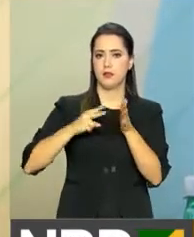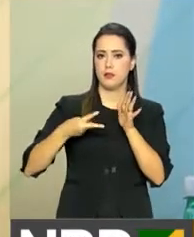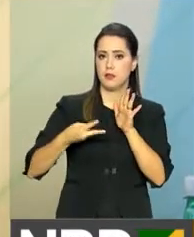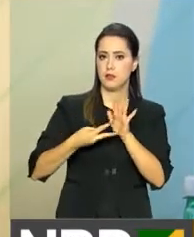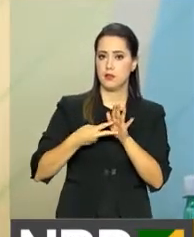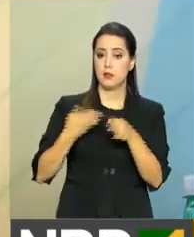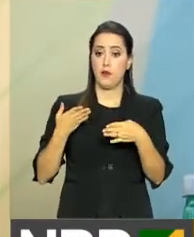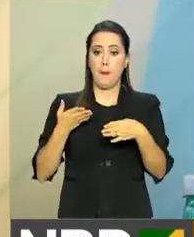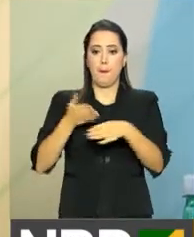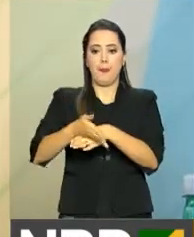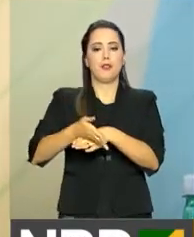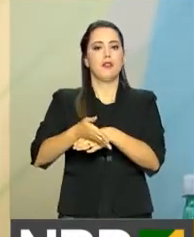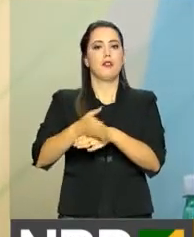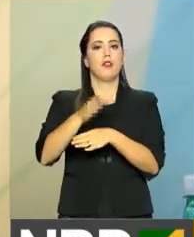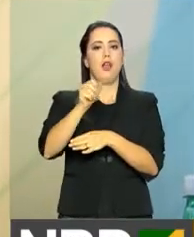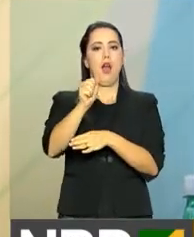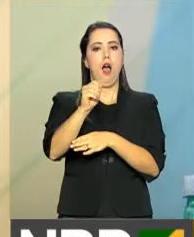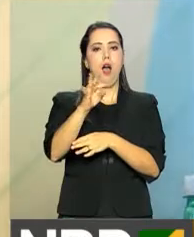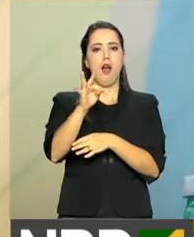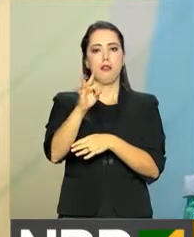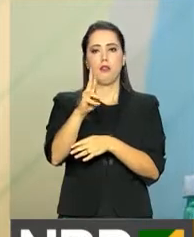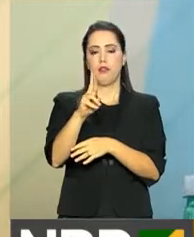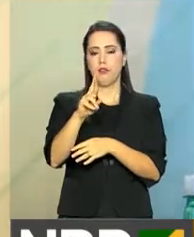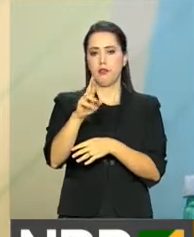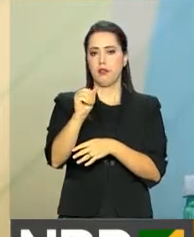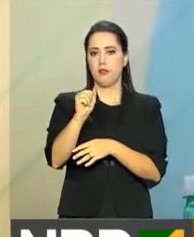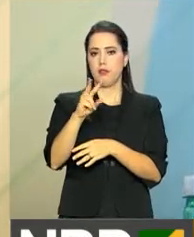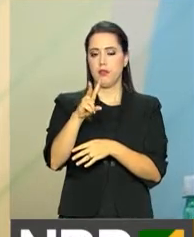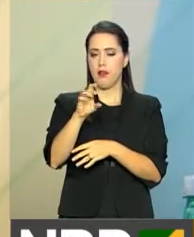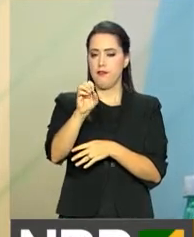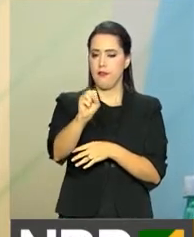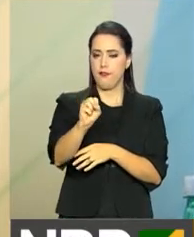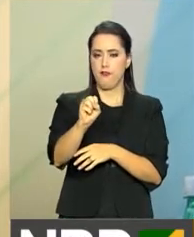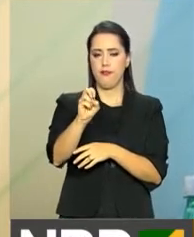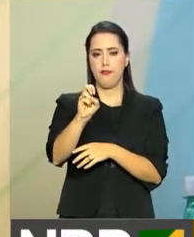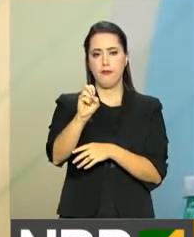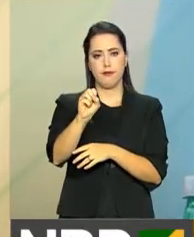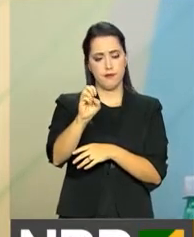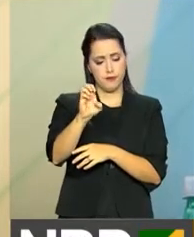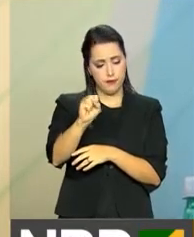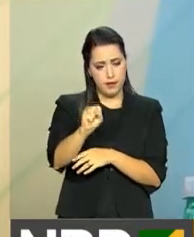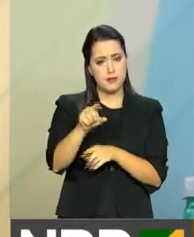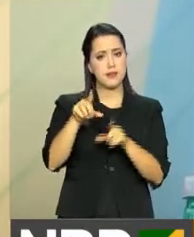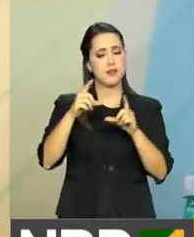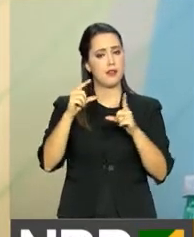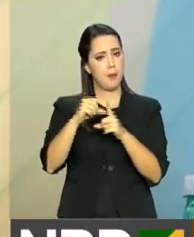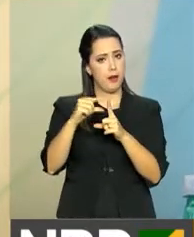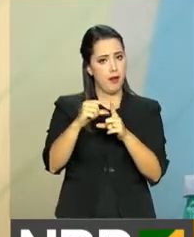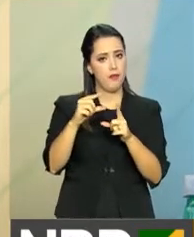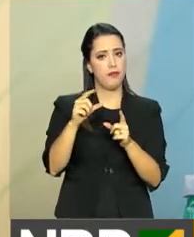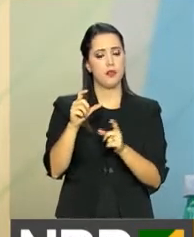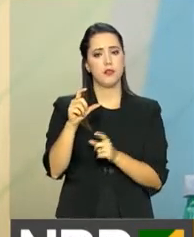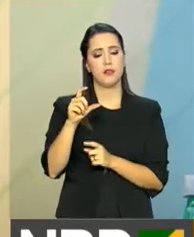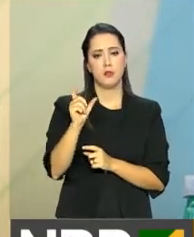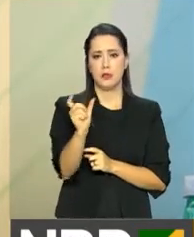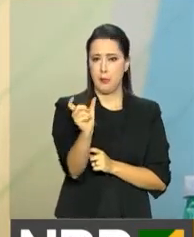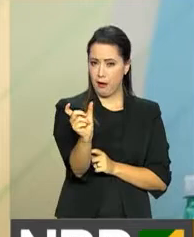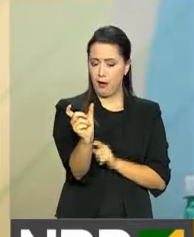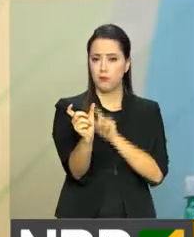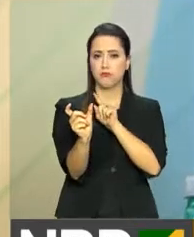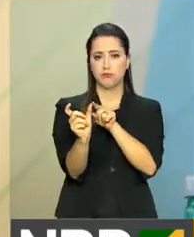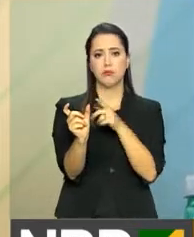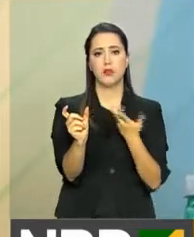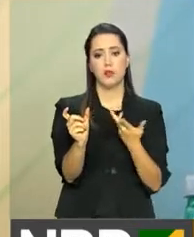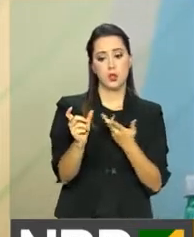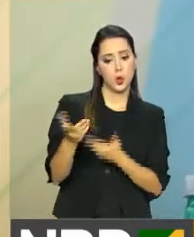portanto através da palavra que nós nos entendemos e nos aprimoramos através da